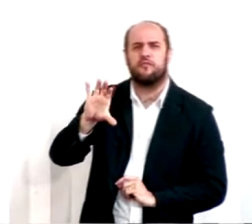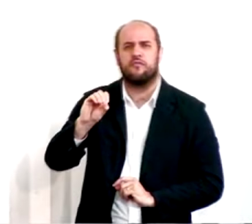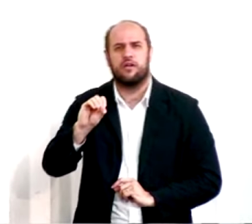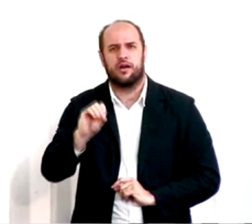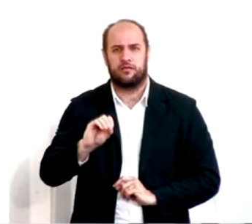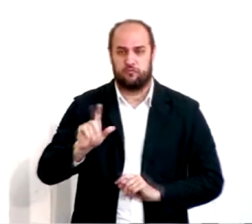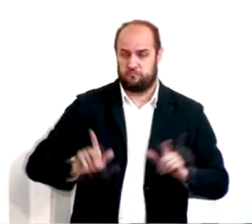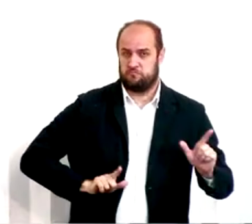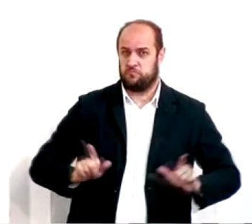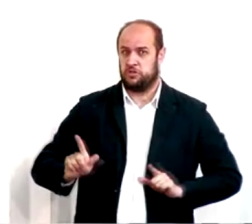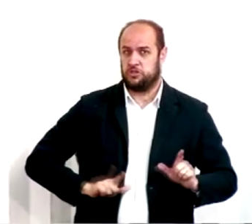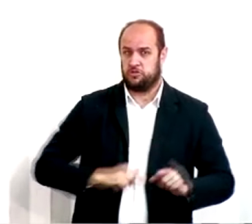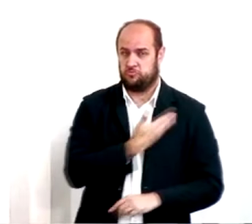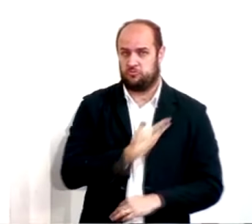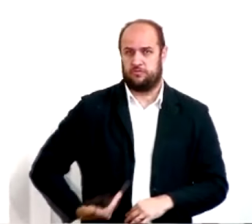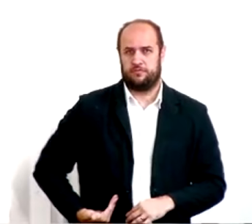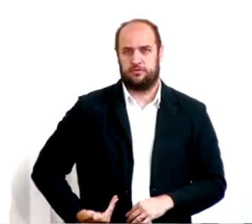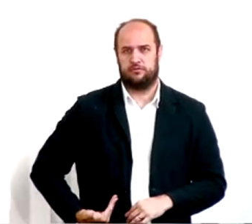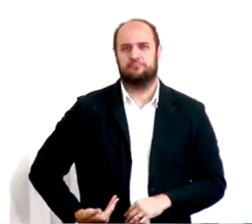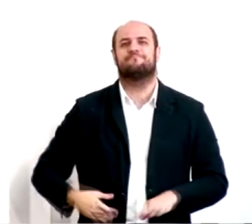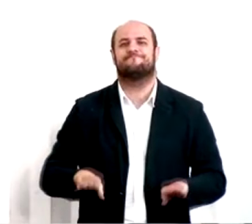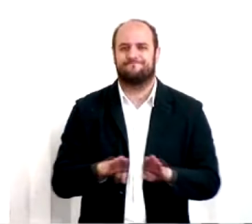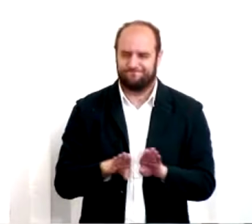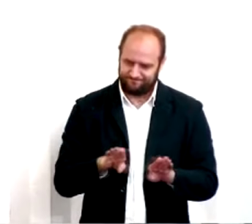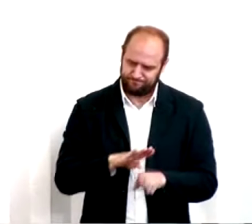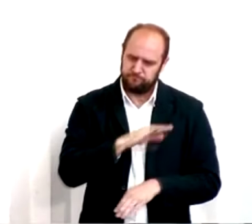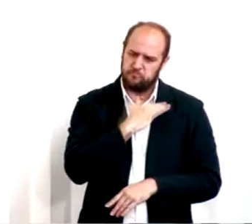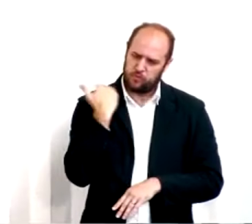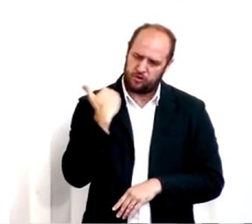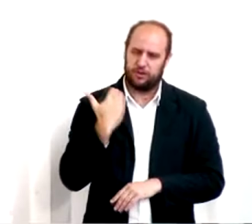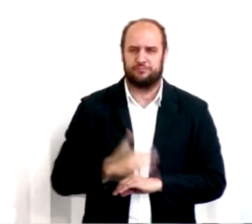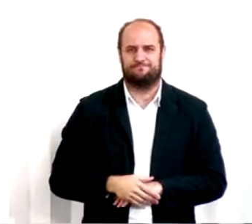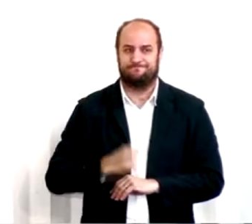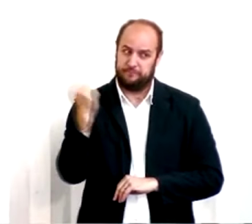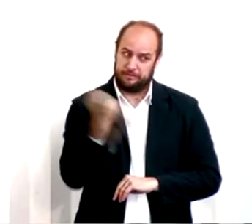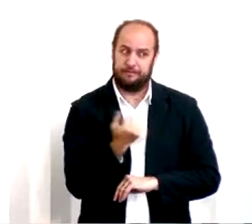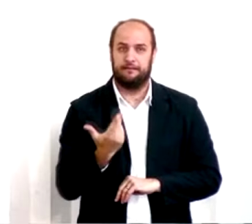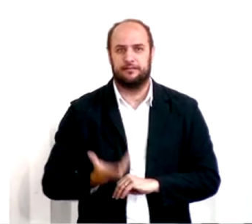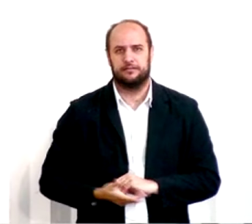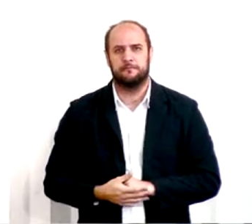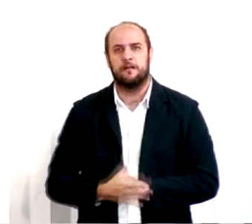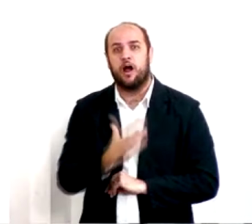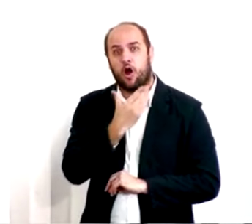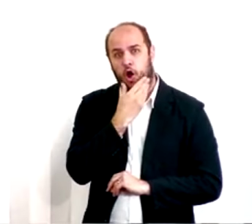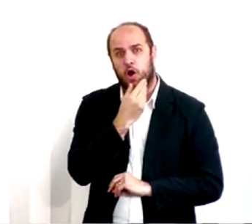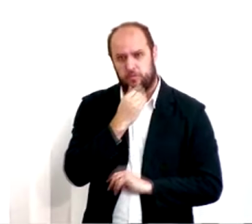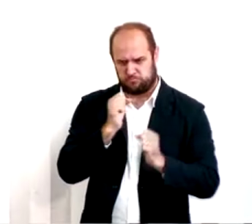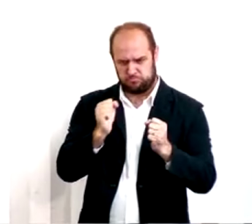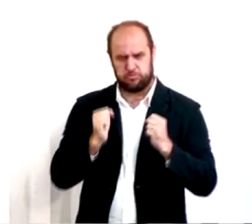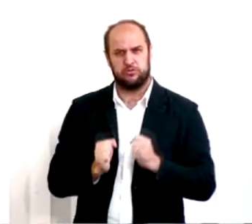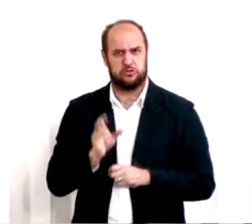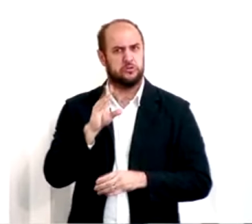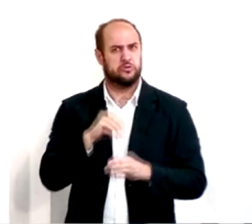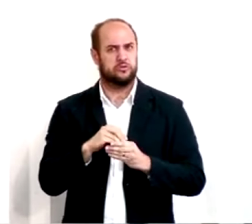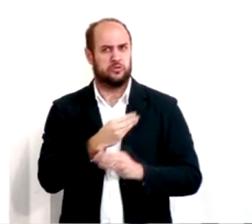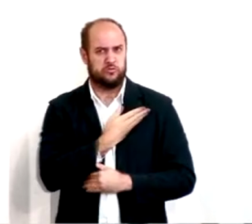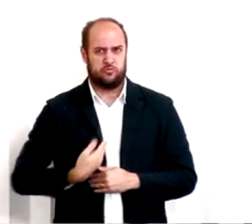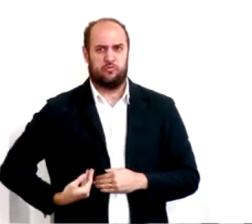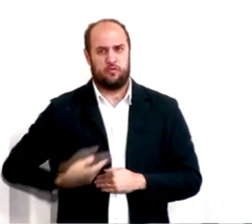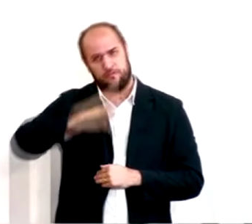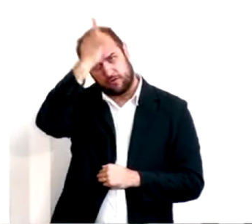primo do Imperador e ele foi morto também então homens poderosos dentro do Império Romano foram